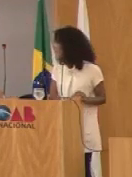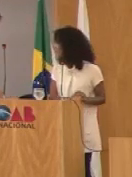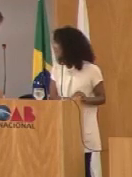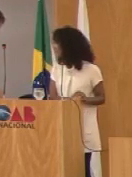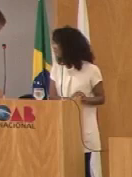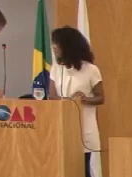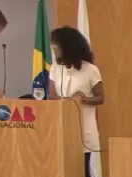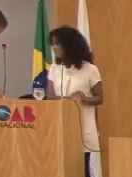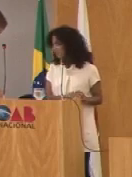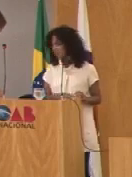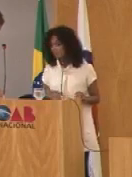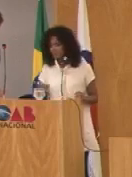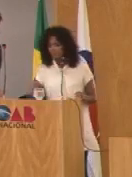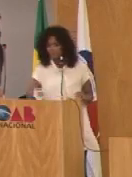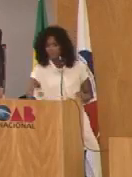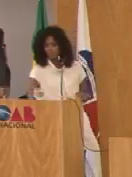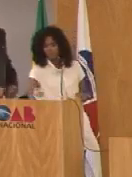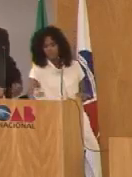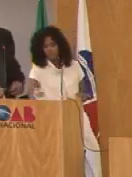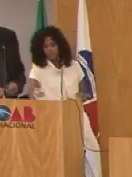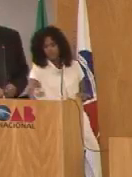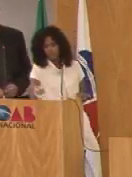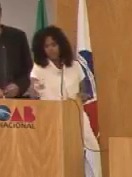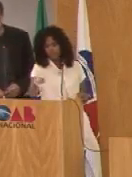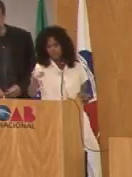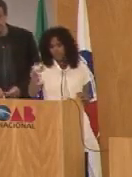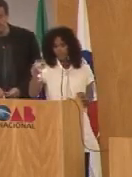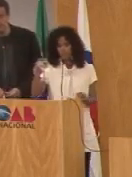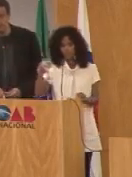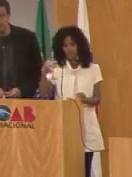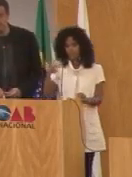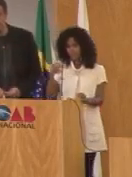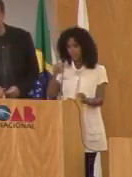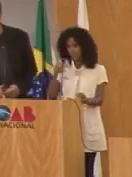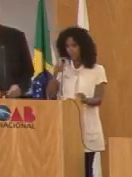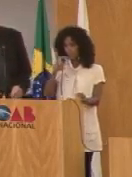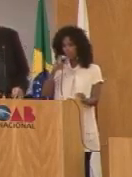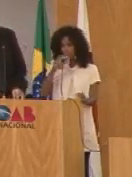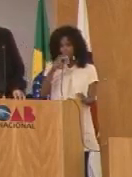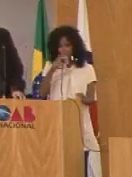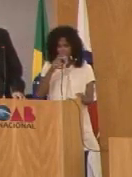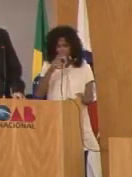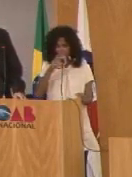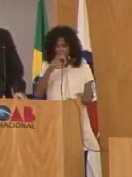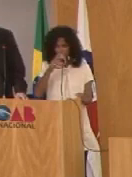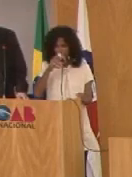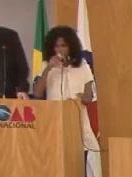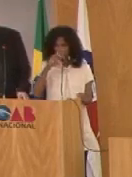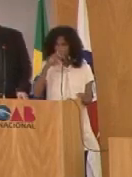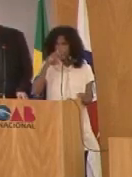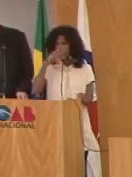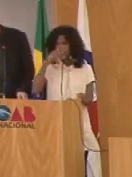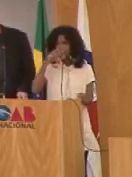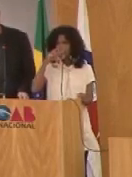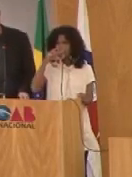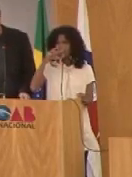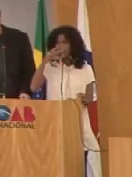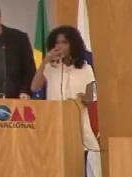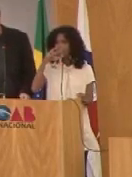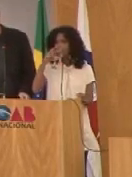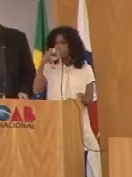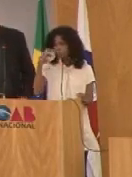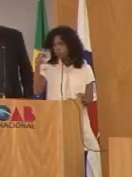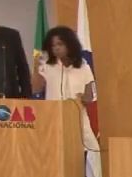cada entidade que aqui se faz presente no que considero um momento muito significativo para